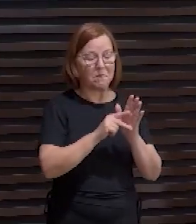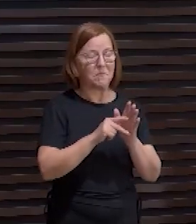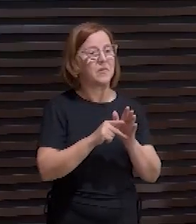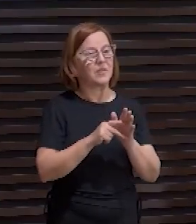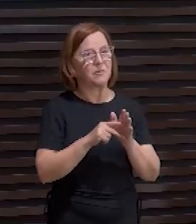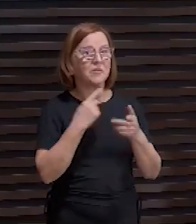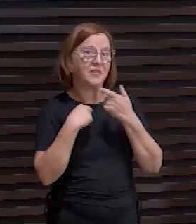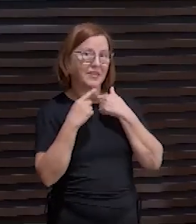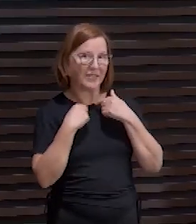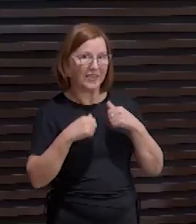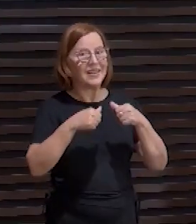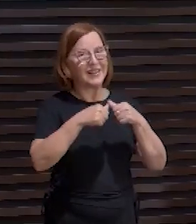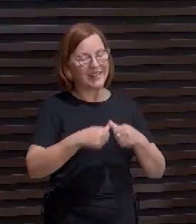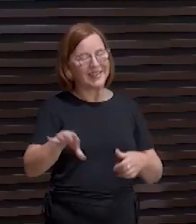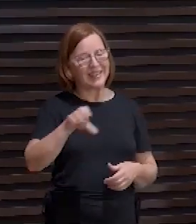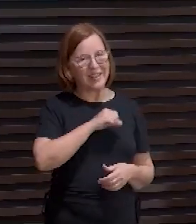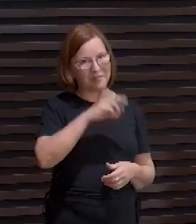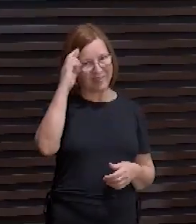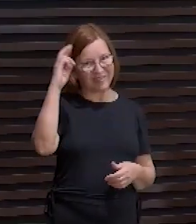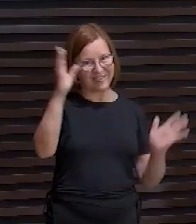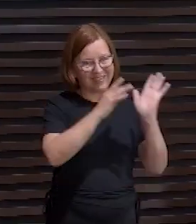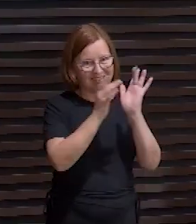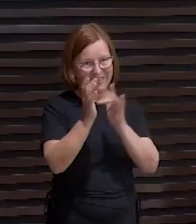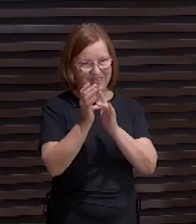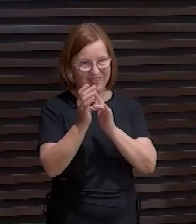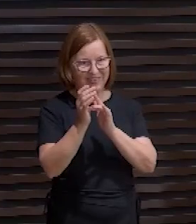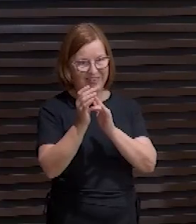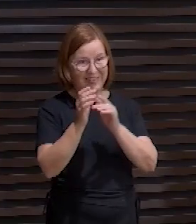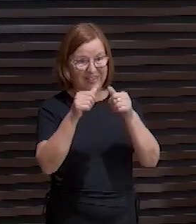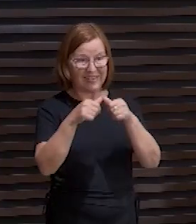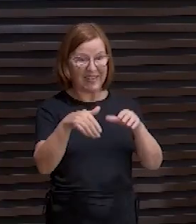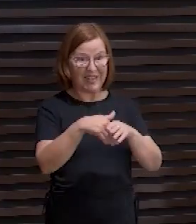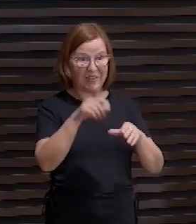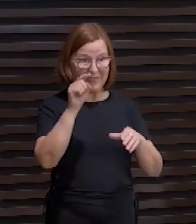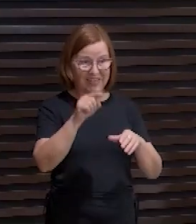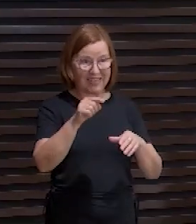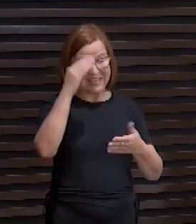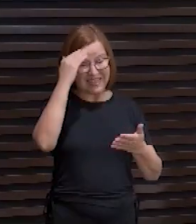com a sua igreja. Esse é o amor do Senhor Jesus para com você, que crê no Senhor Jesus.